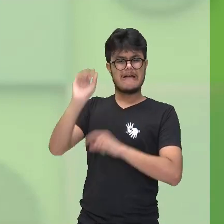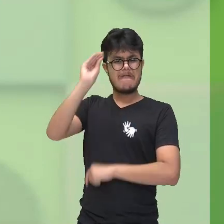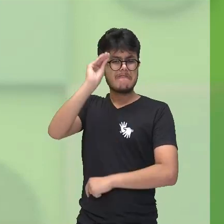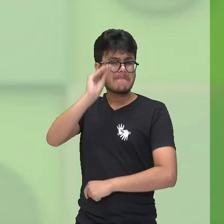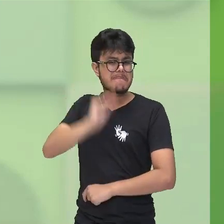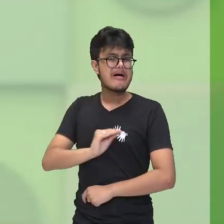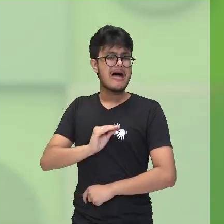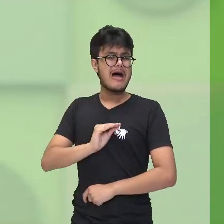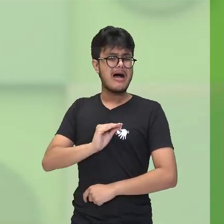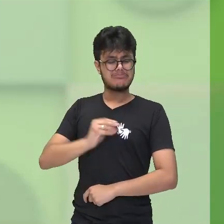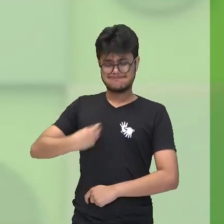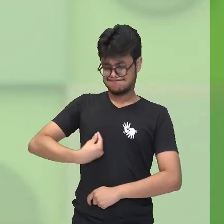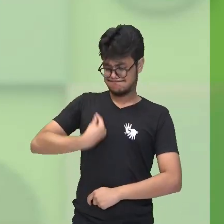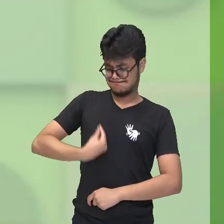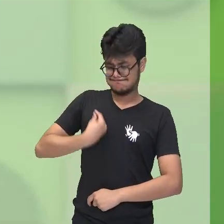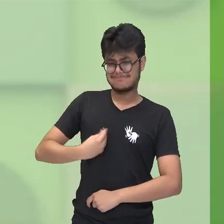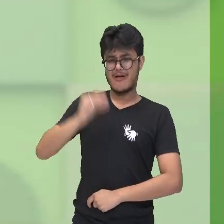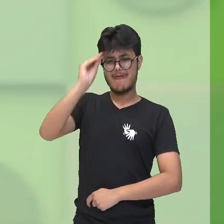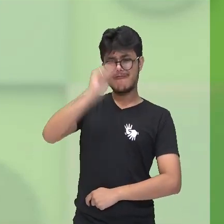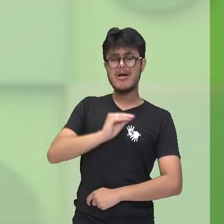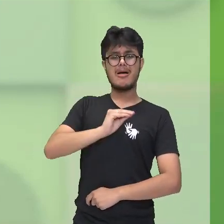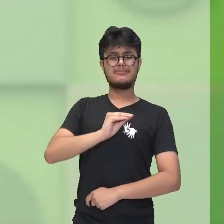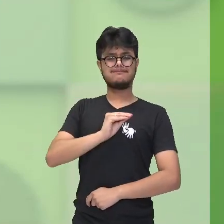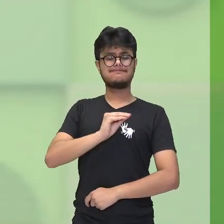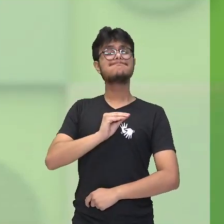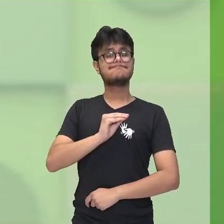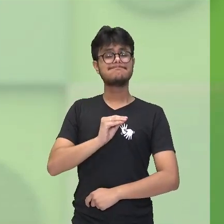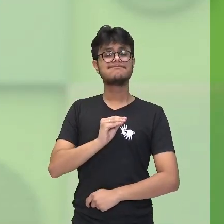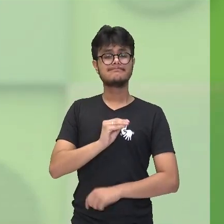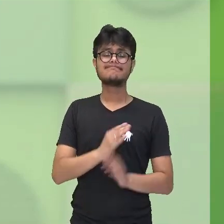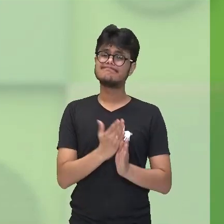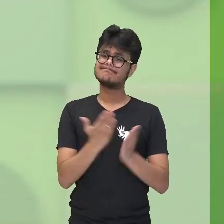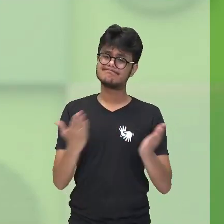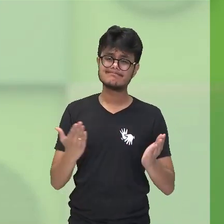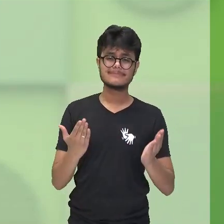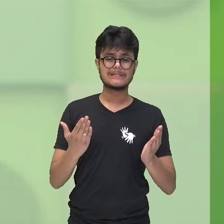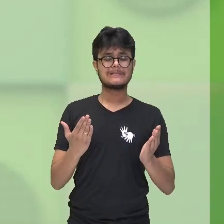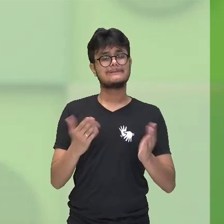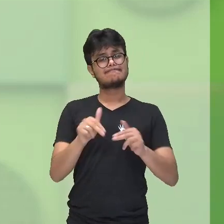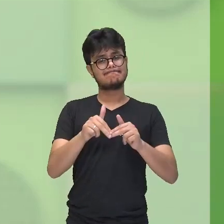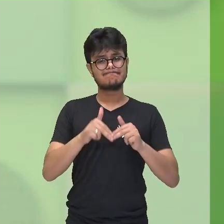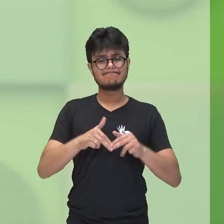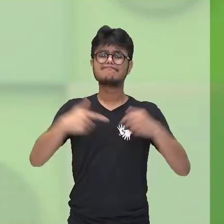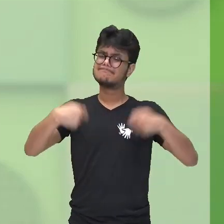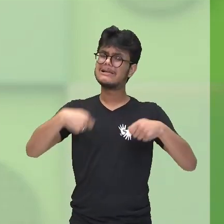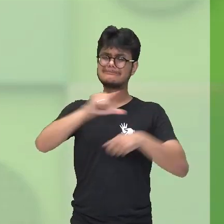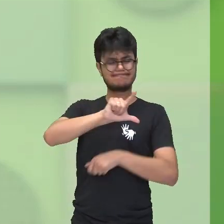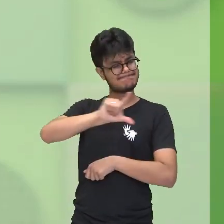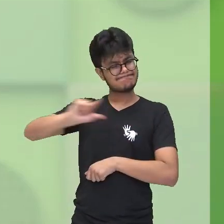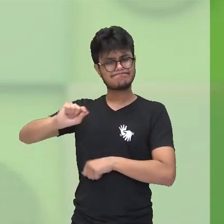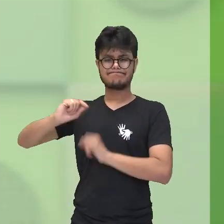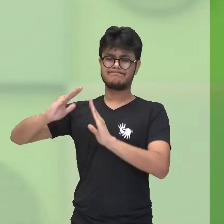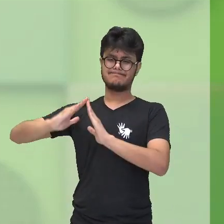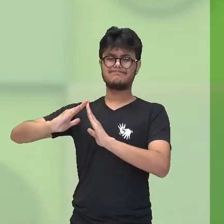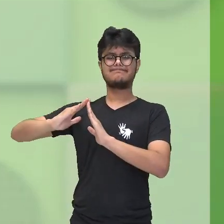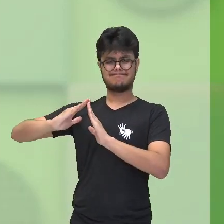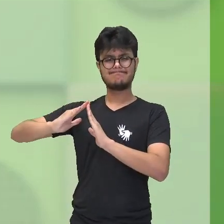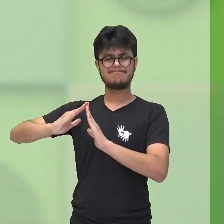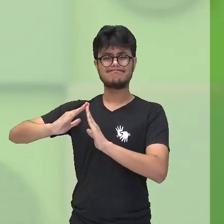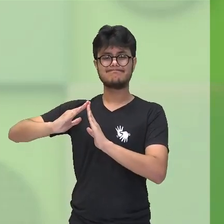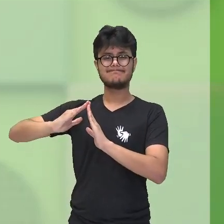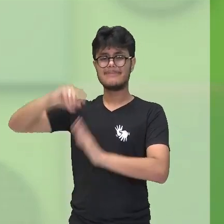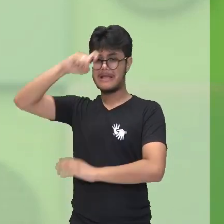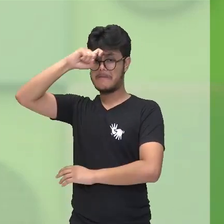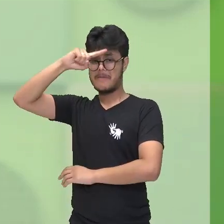organismo para essas doenças. E aí tem que procurar atendimento médico, tá bom? Vamos ver outra